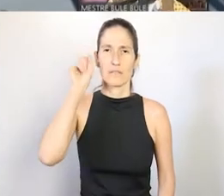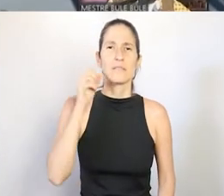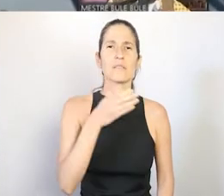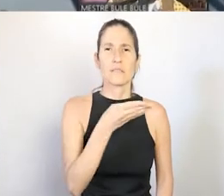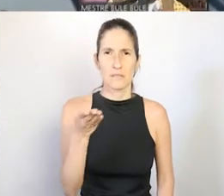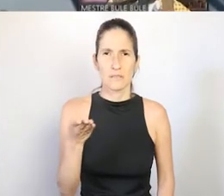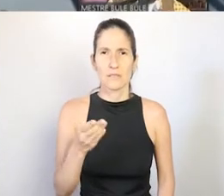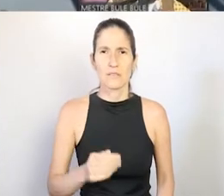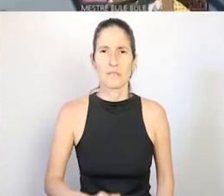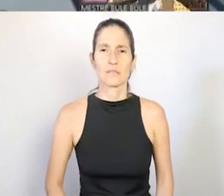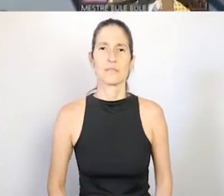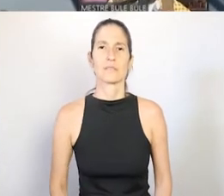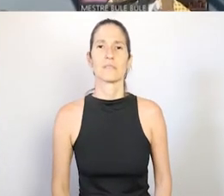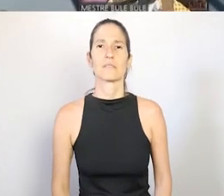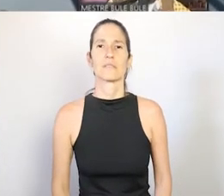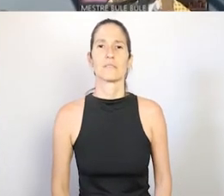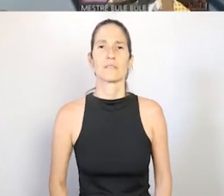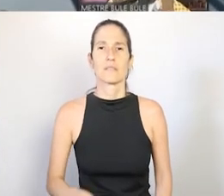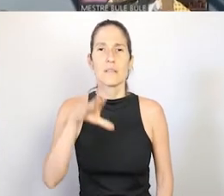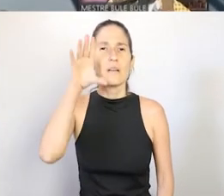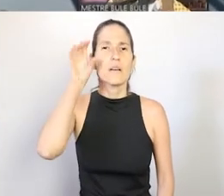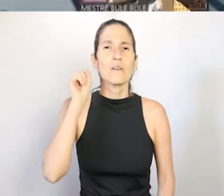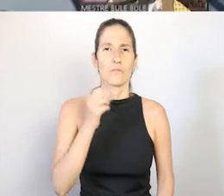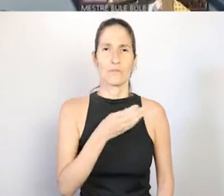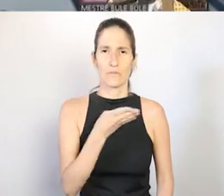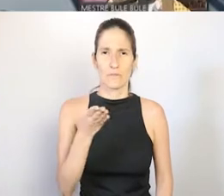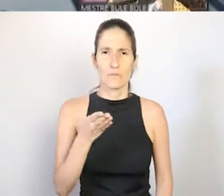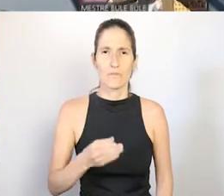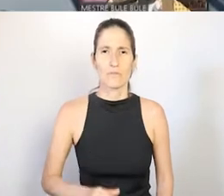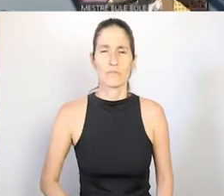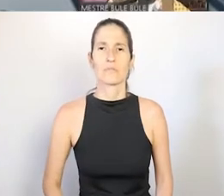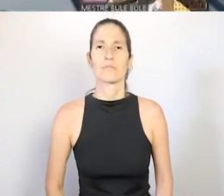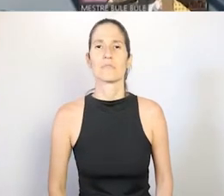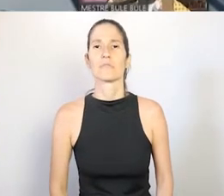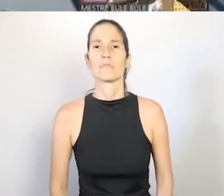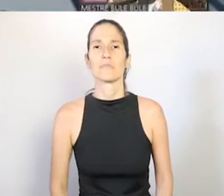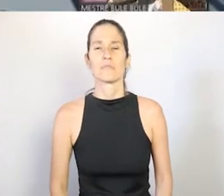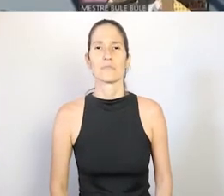O Badinho. Tá me ouvindo?